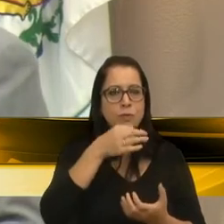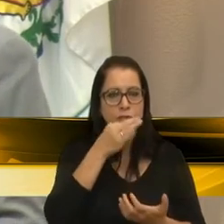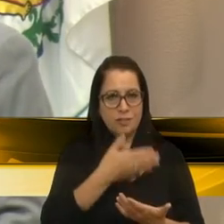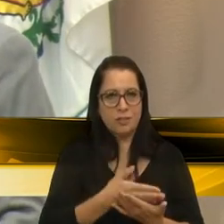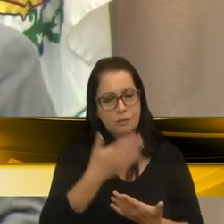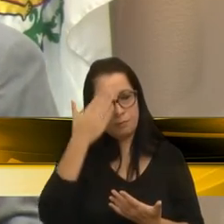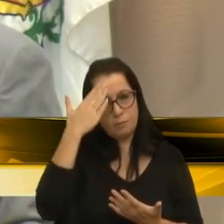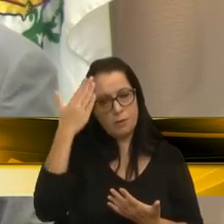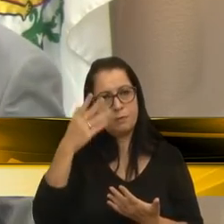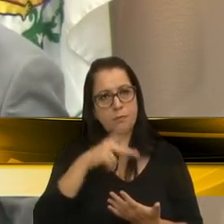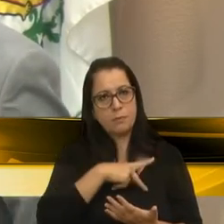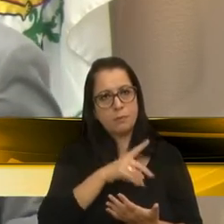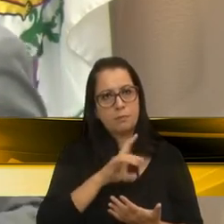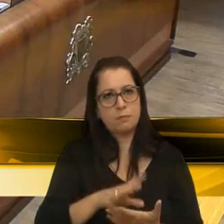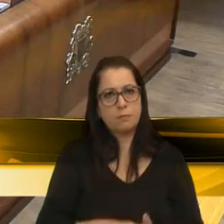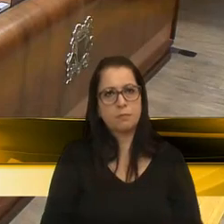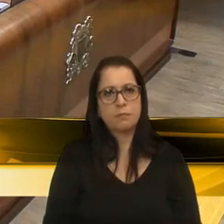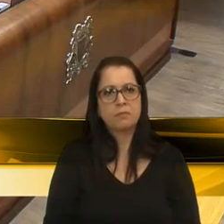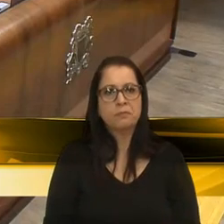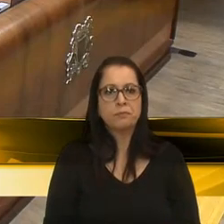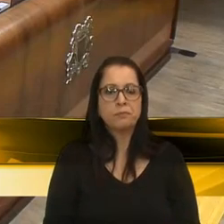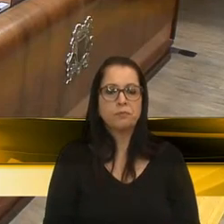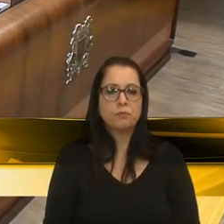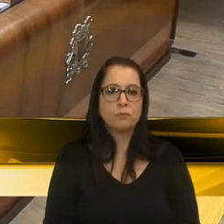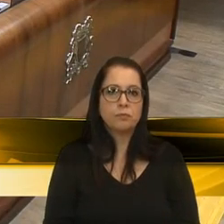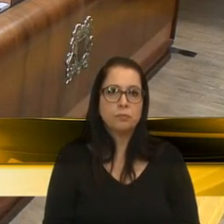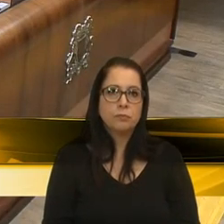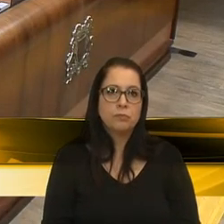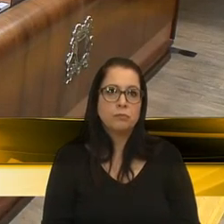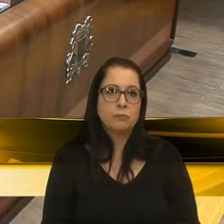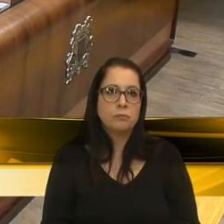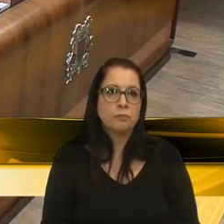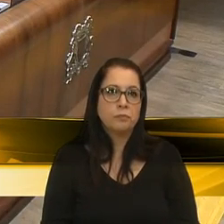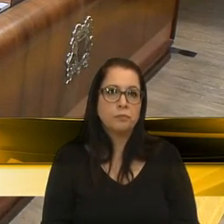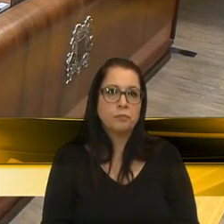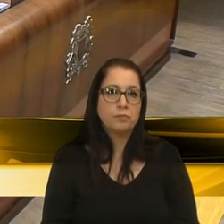Muito obrigado, senhor presidente, era isso. Uma declaração de líder.